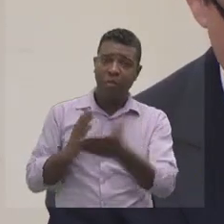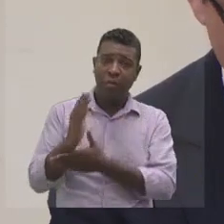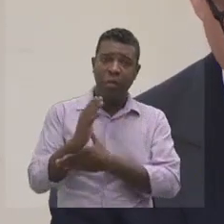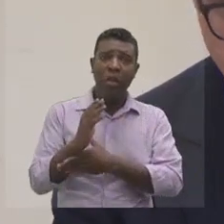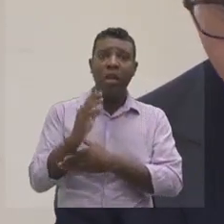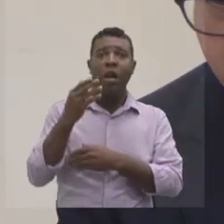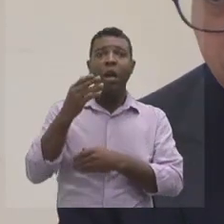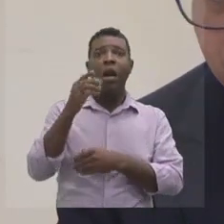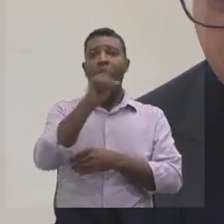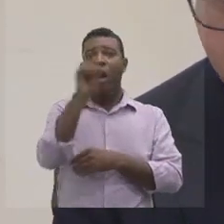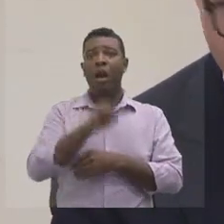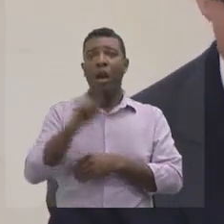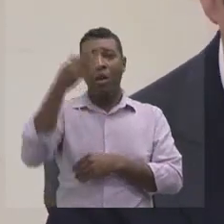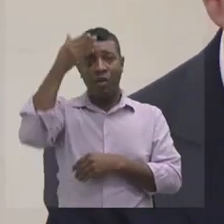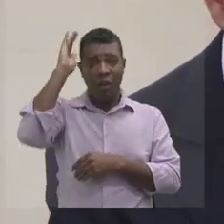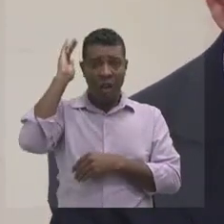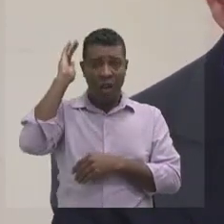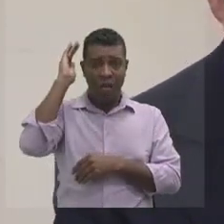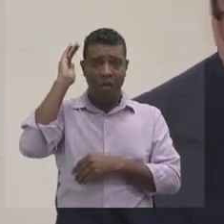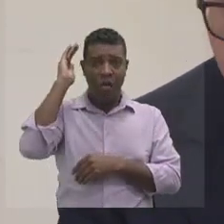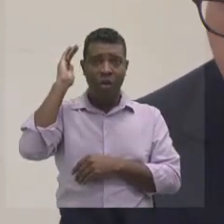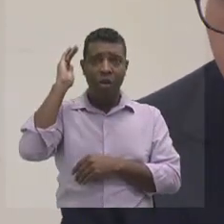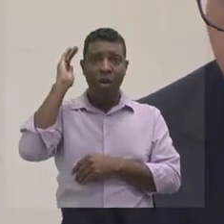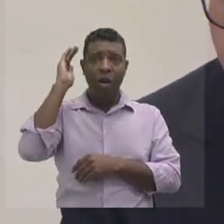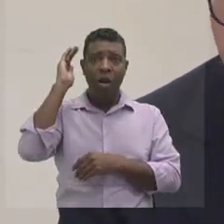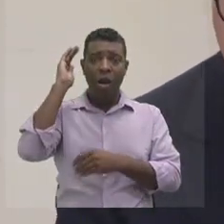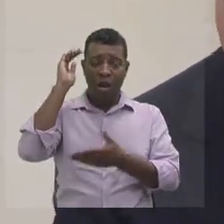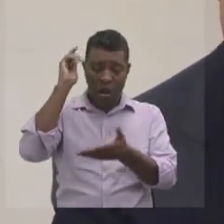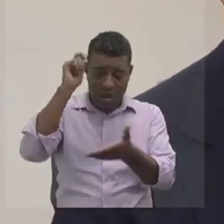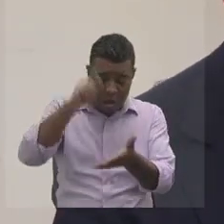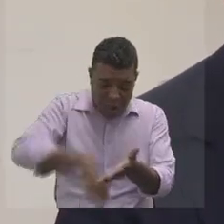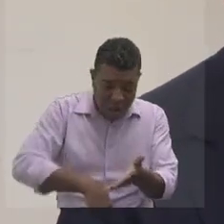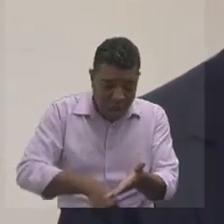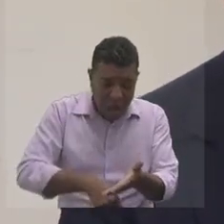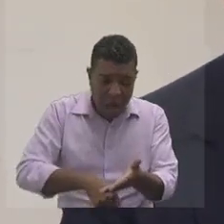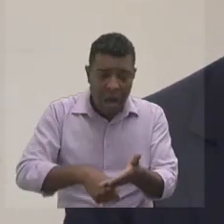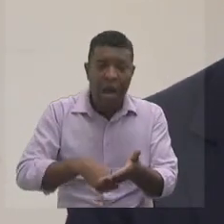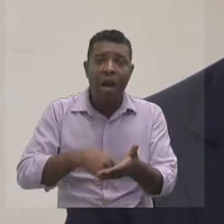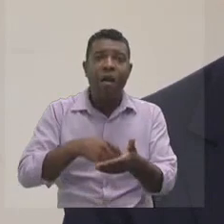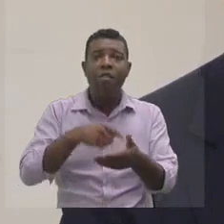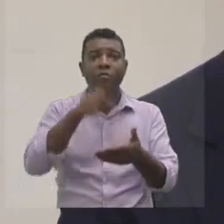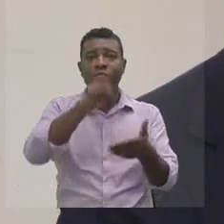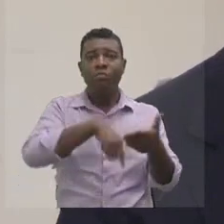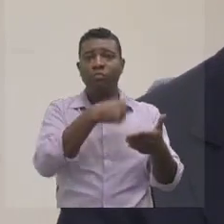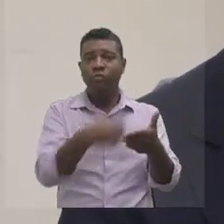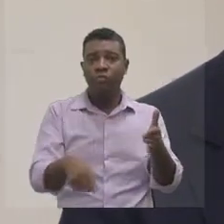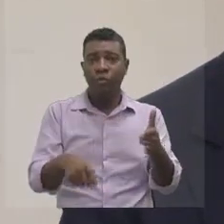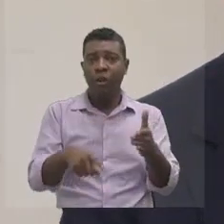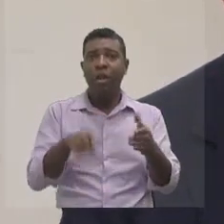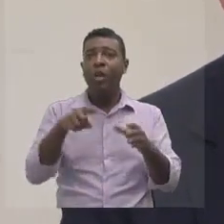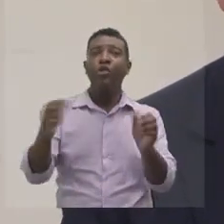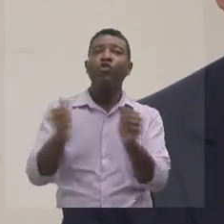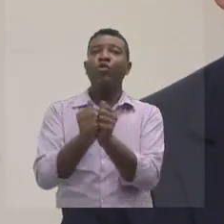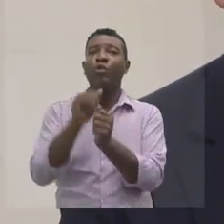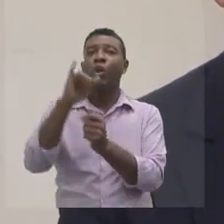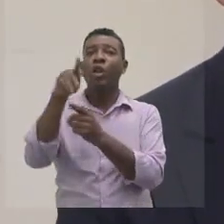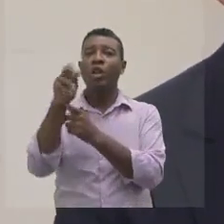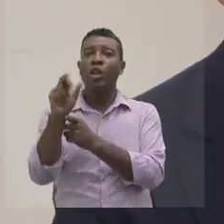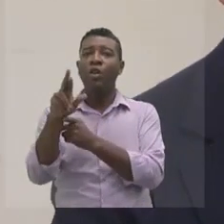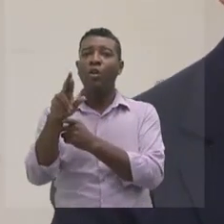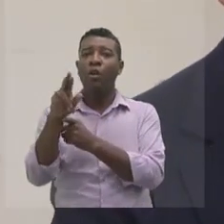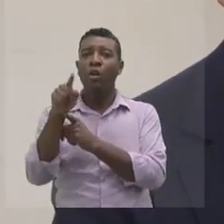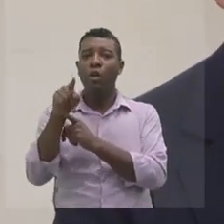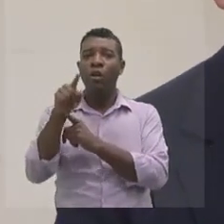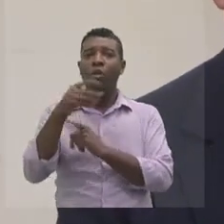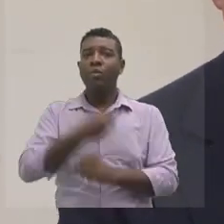pela repercussão negativa que teve antes do governador secretário Igor na cidade juntamente ao prefeito da região e com a presença